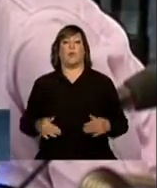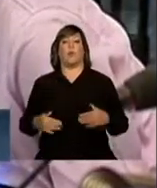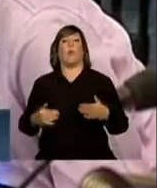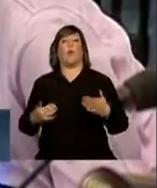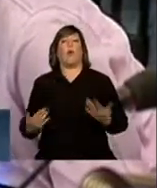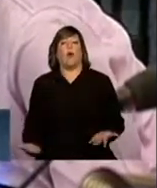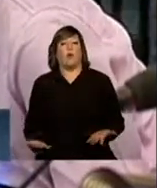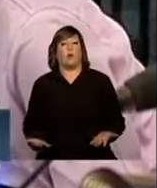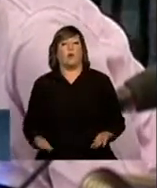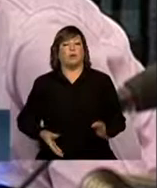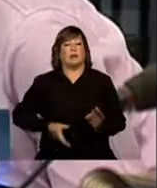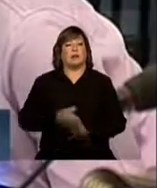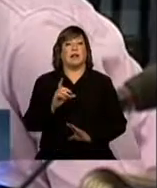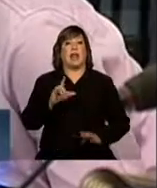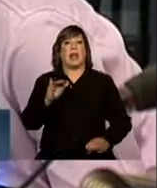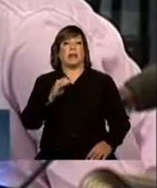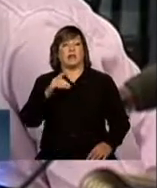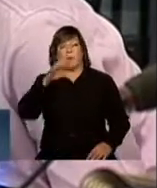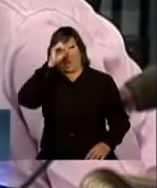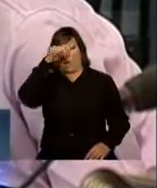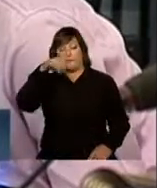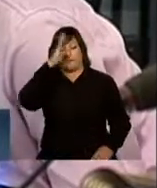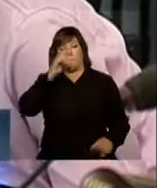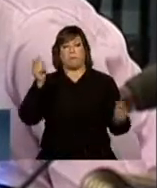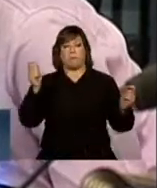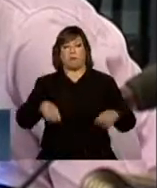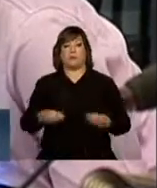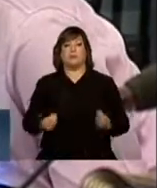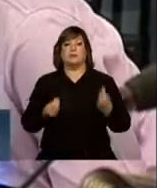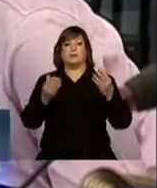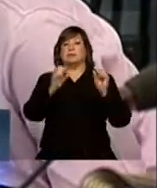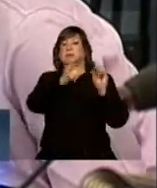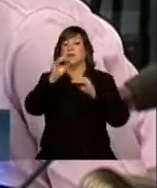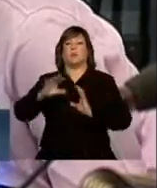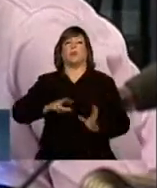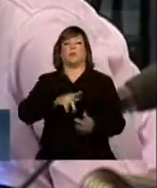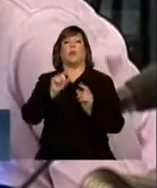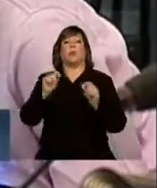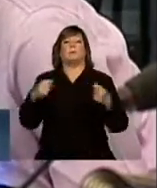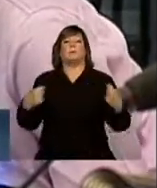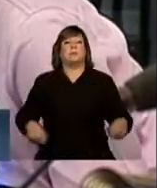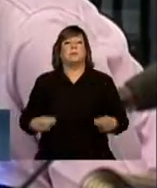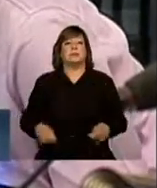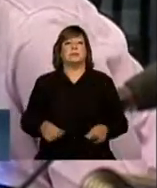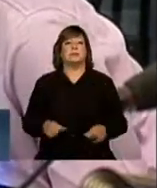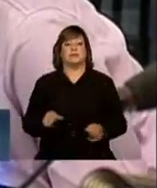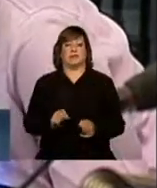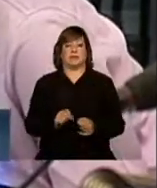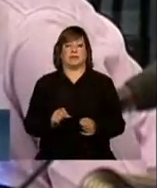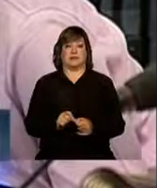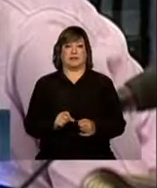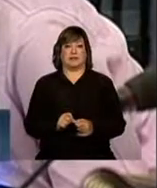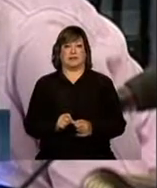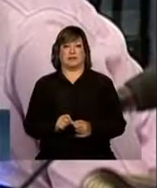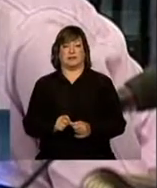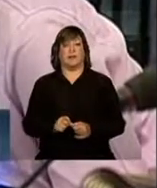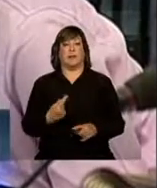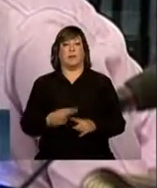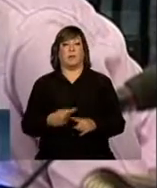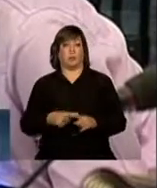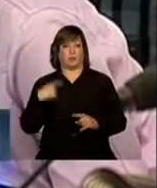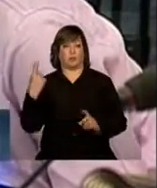quais lições o Brasil pode dar para o mundo em relação ao que ainda precisa ser feito, já que a perspectiva mundial é